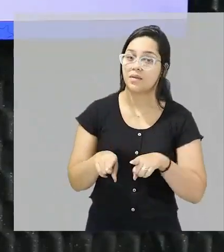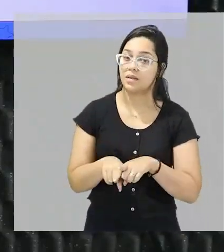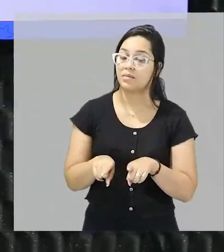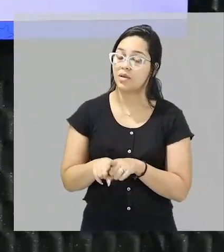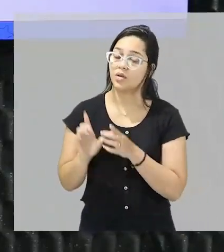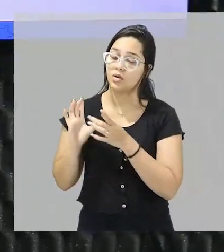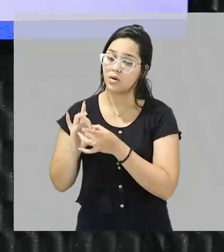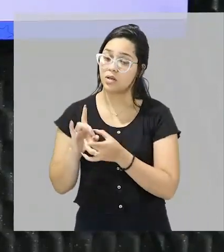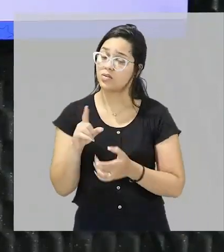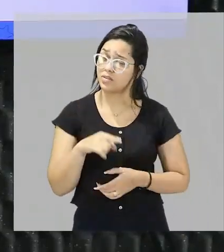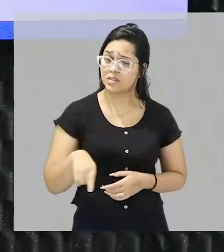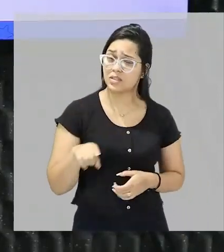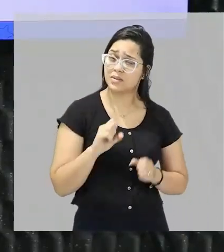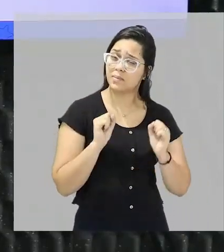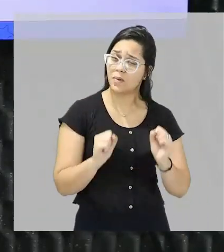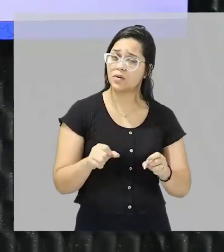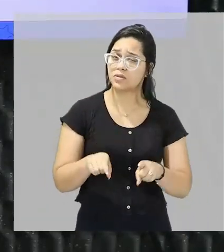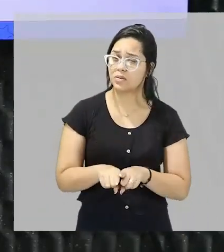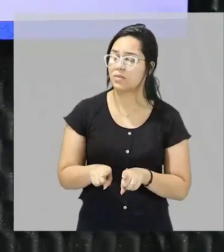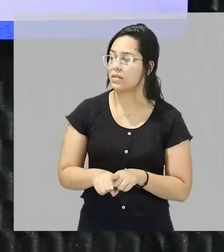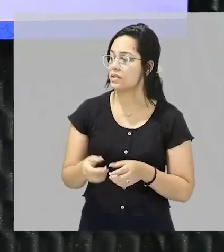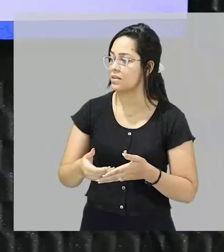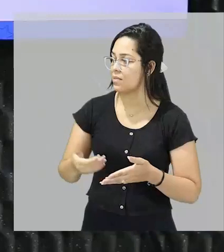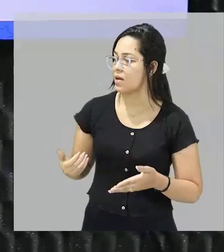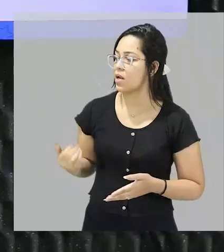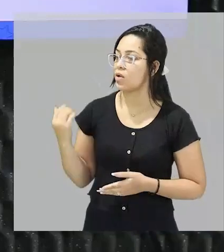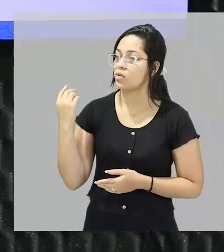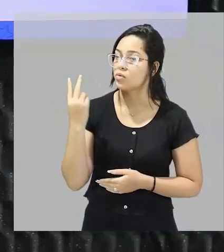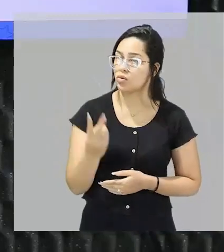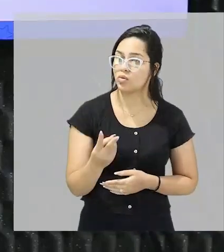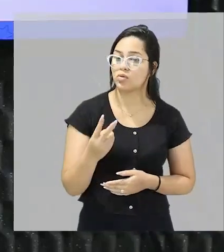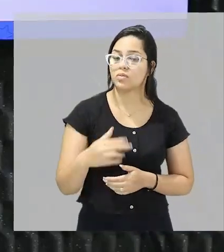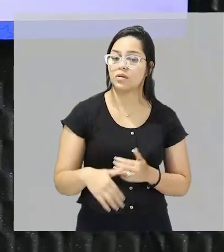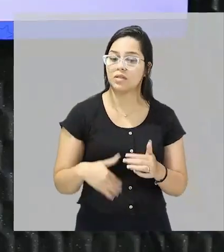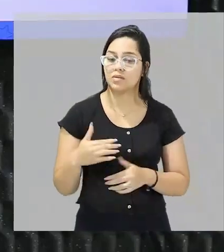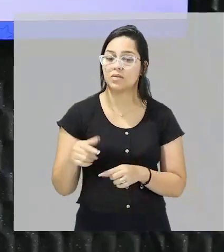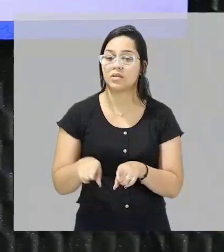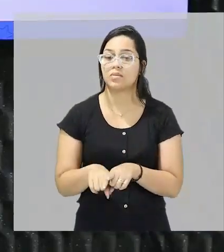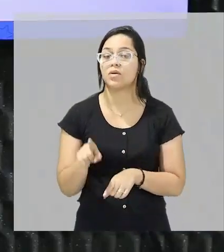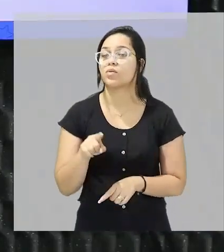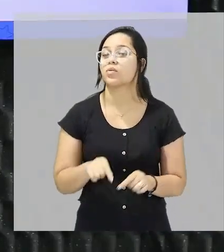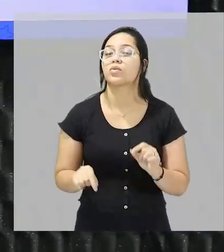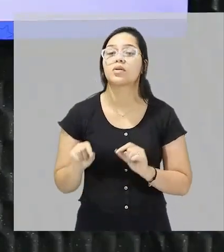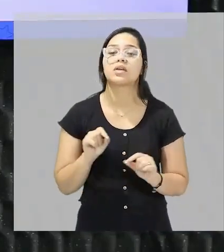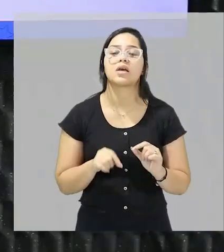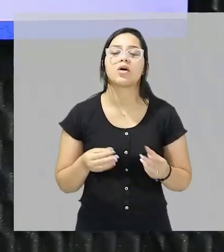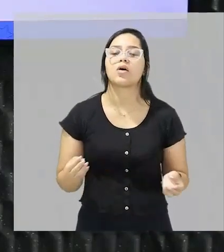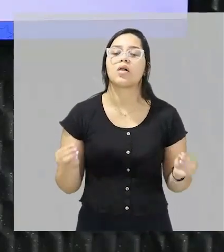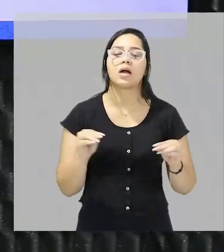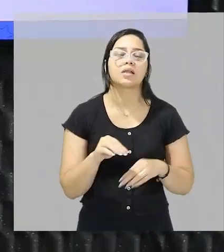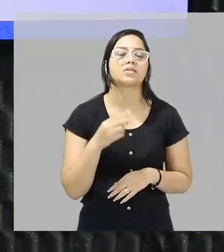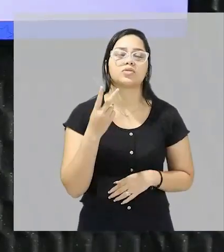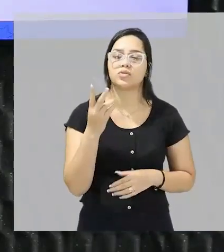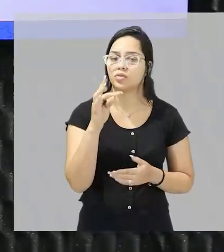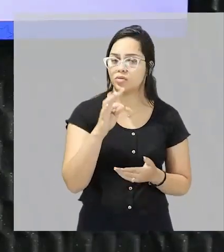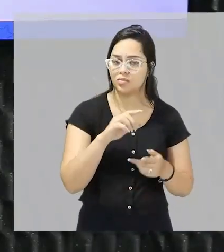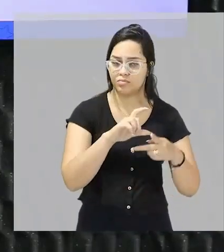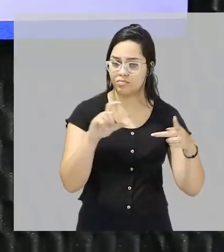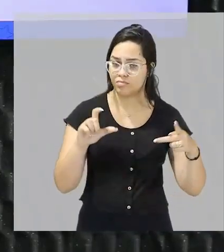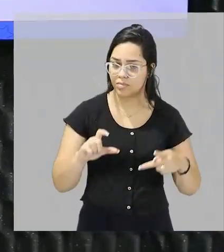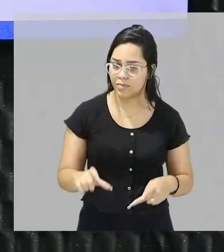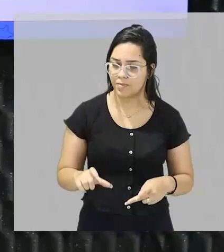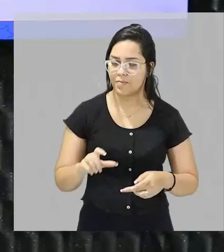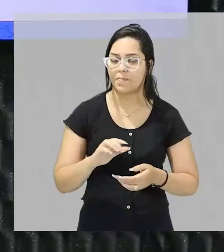Então, vocês podem aí separar 2 parágrafos para o desenvolvimento. E o que vocês irão colocar nesses 2 parágrafos? São esses